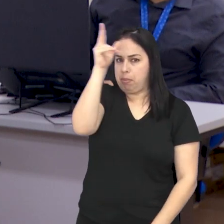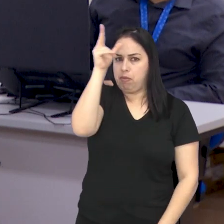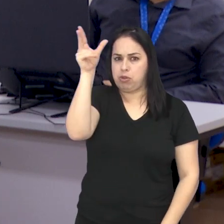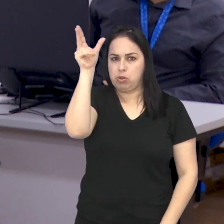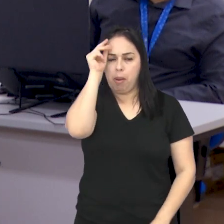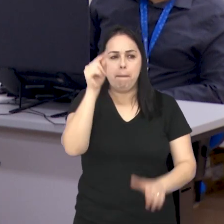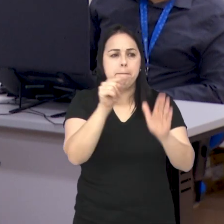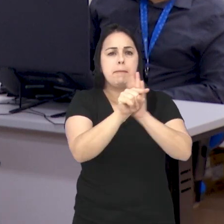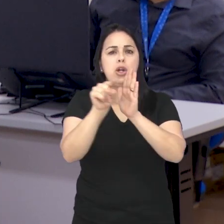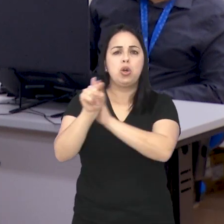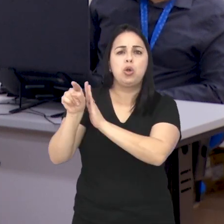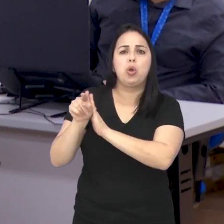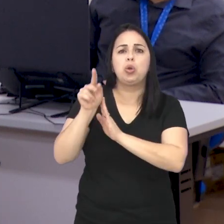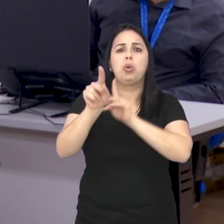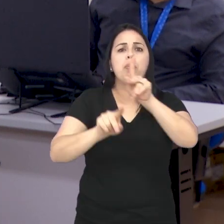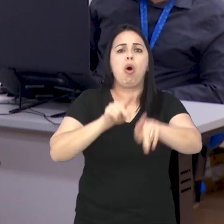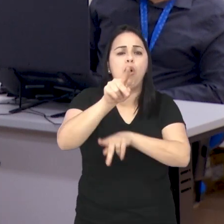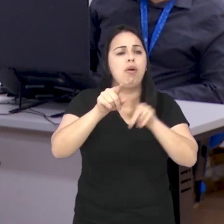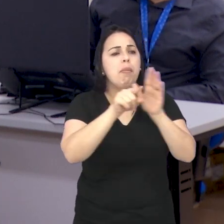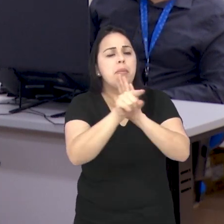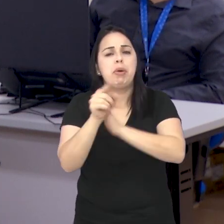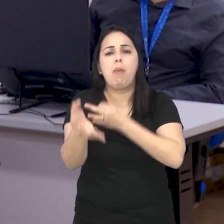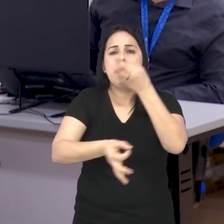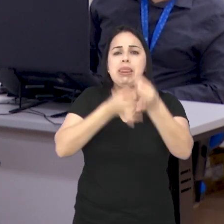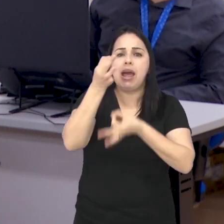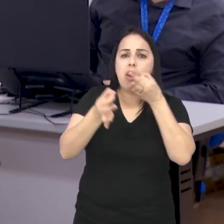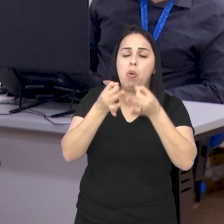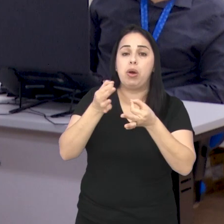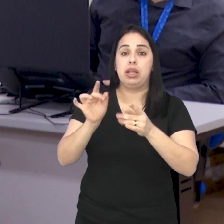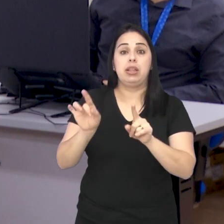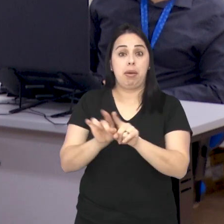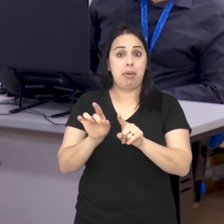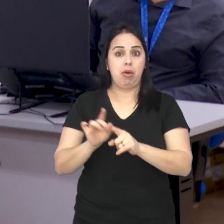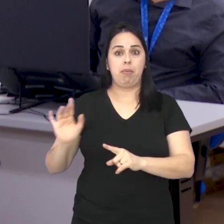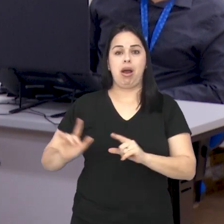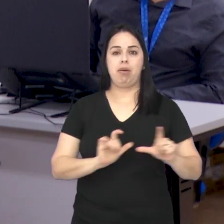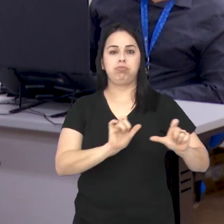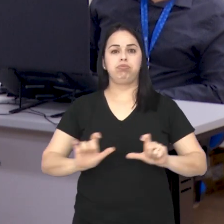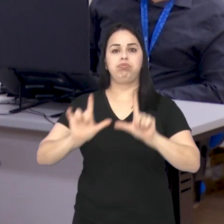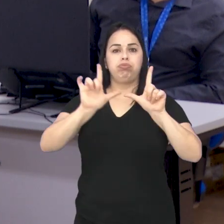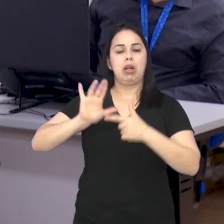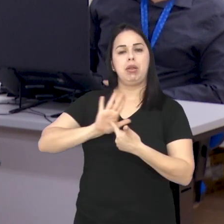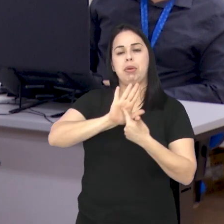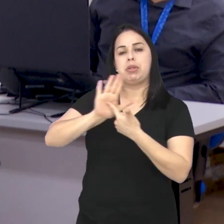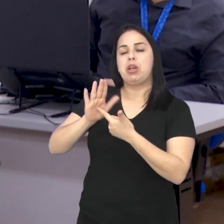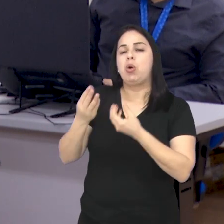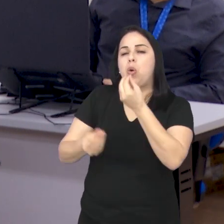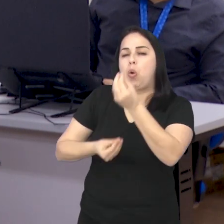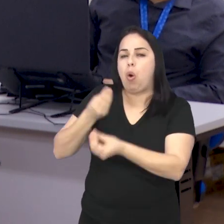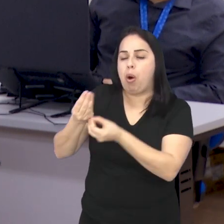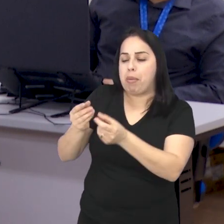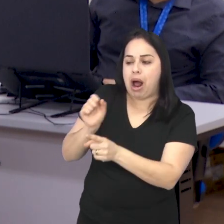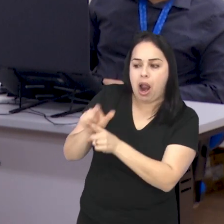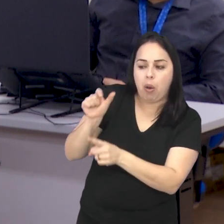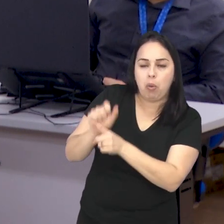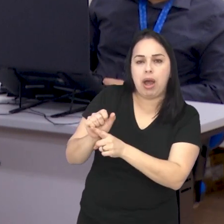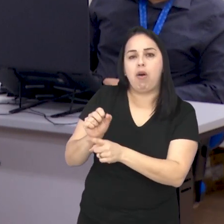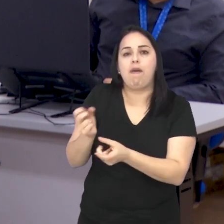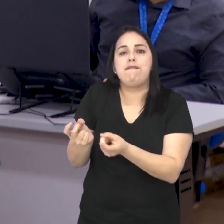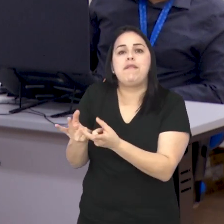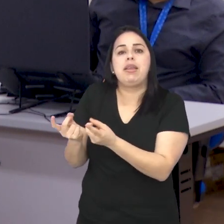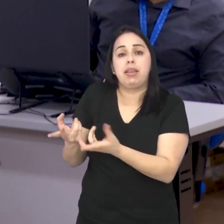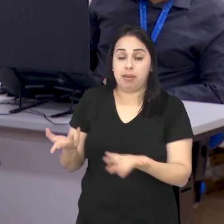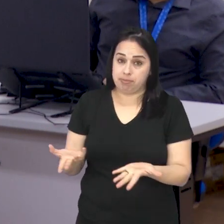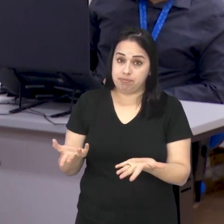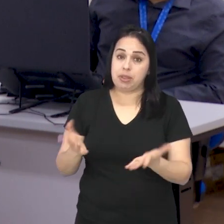consulta pública para definir o uso dos espaços e, mais recentemente, uma apresentação sobre como vai funcionar o processo de concessão